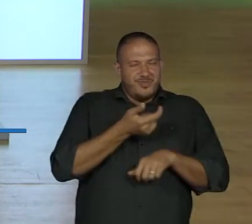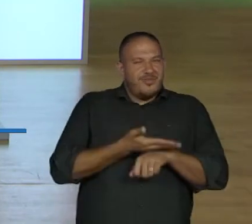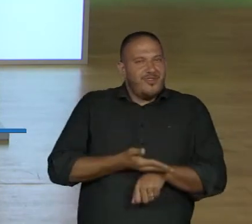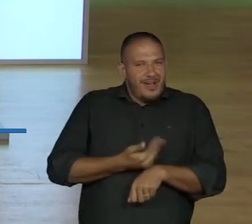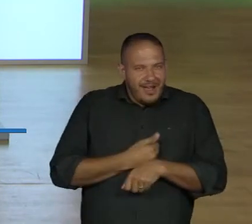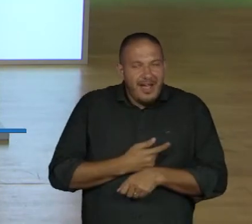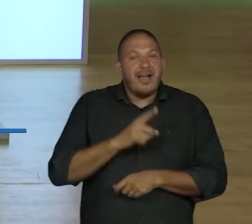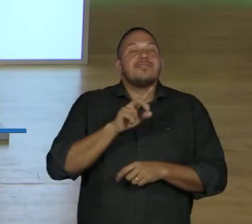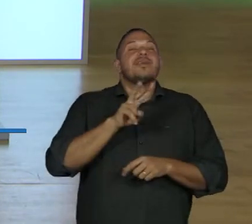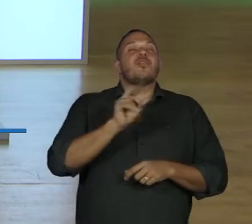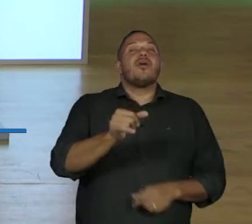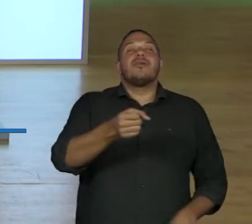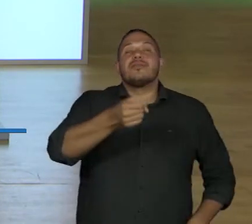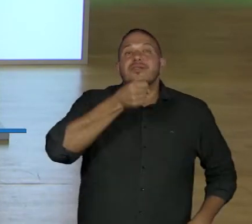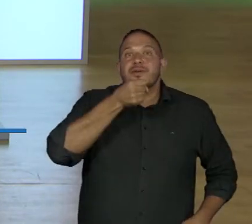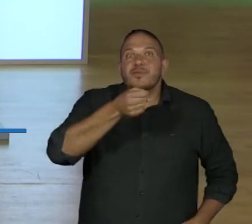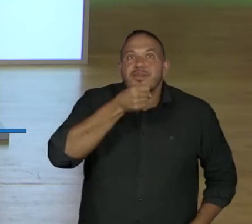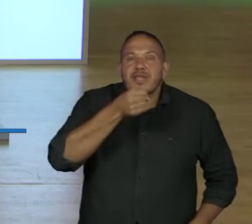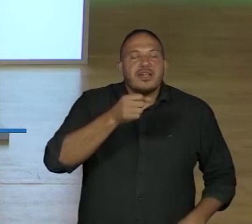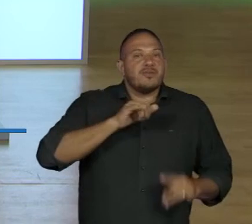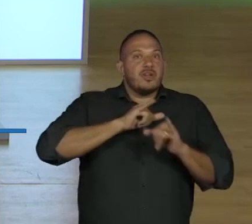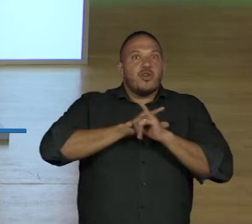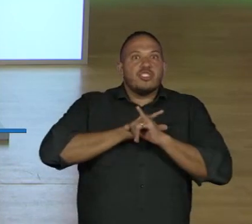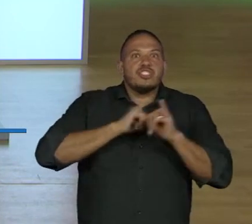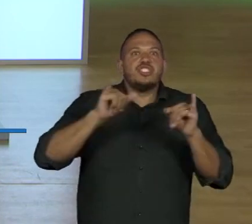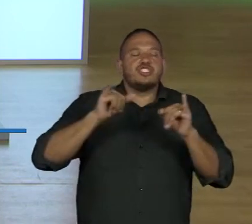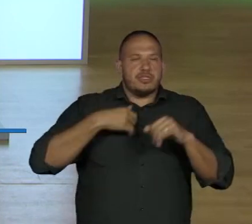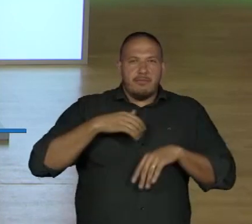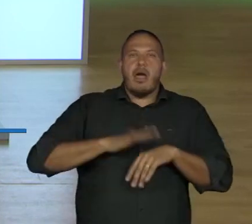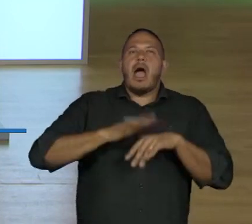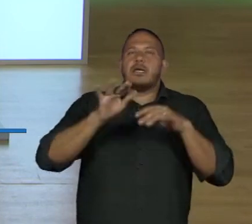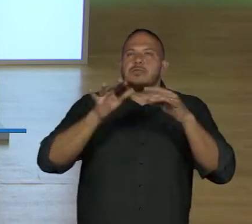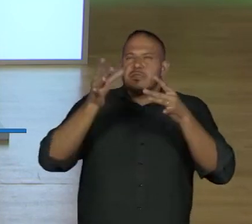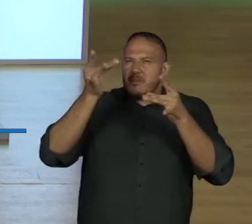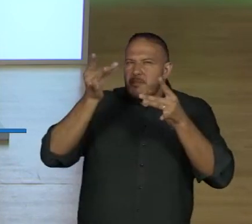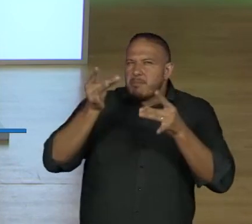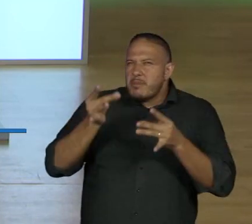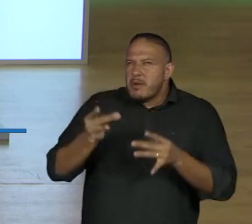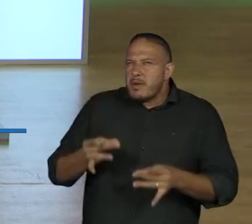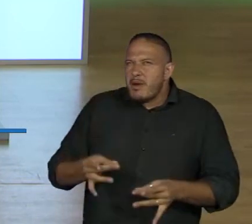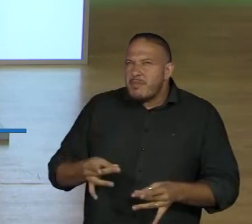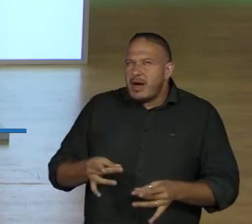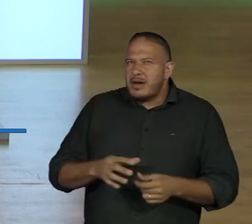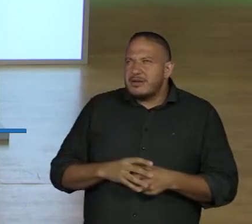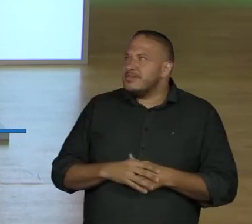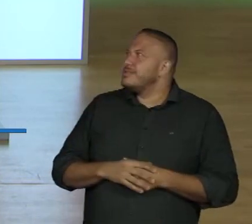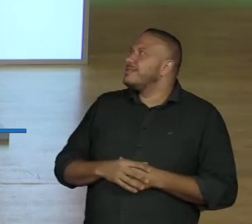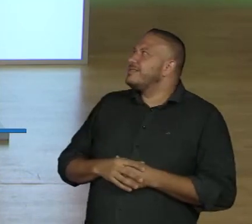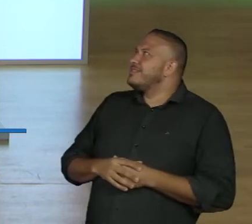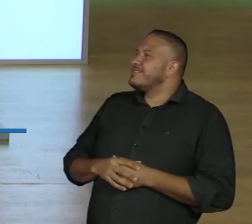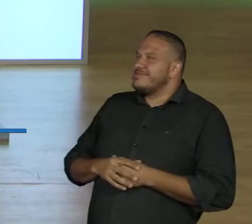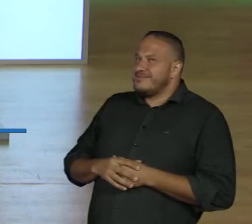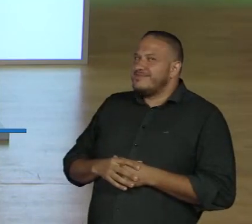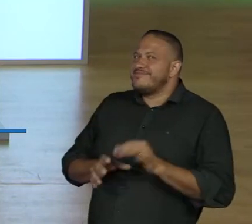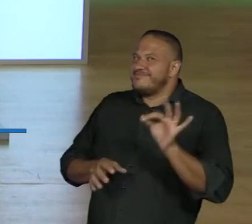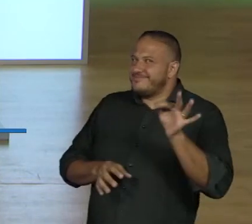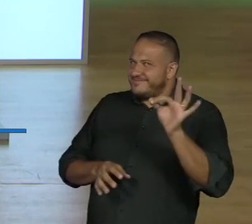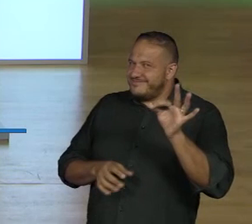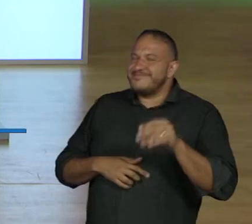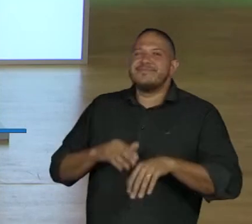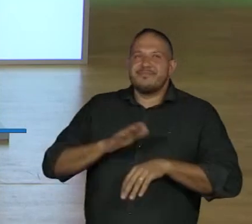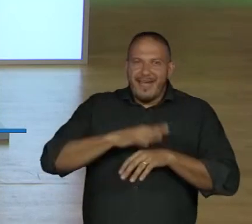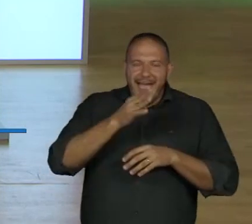será uma reportagem, então será uma notícia um pouco mais aprofundada, professora, igual a aluna colocou aí no chat? Com certeza, mais rica, com